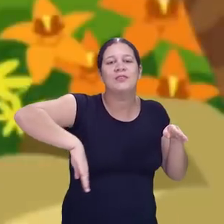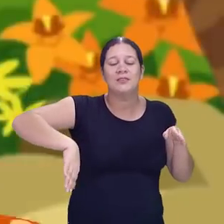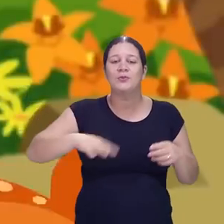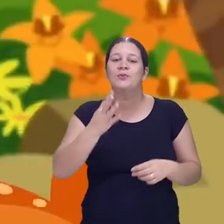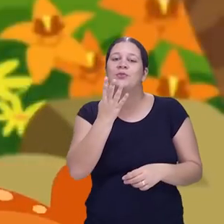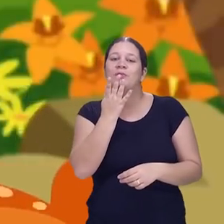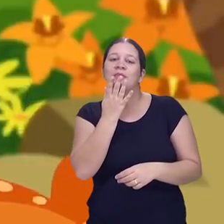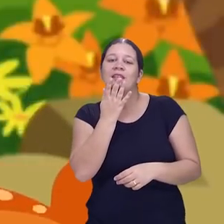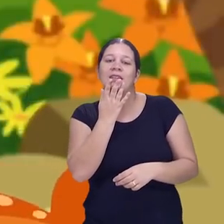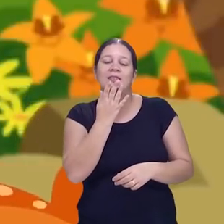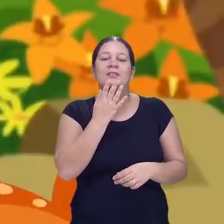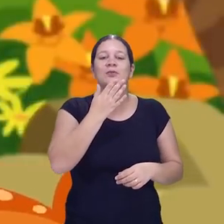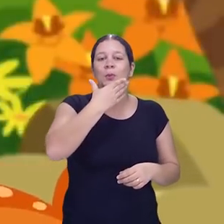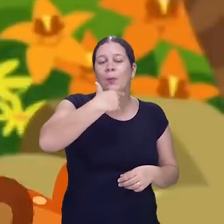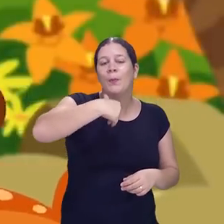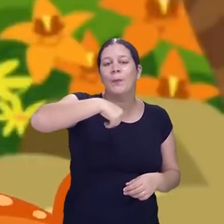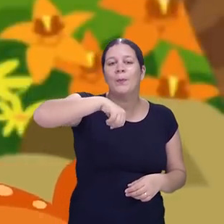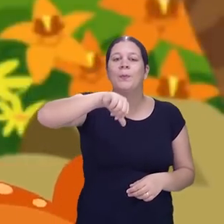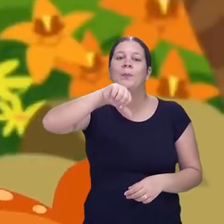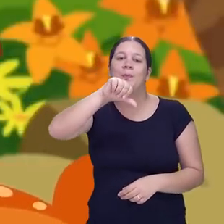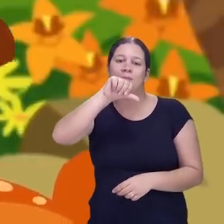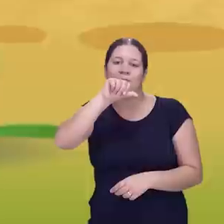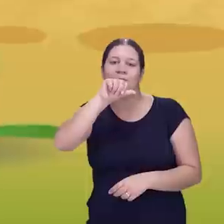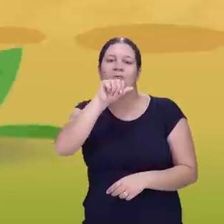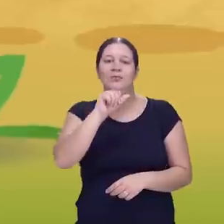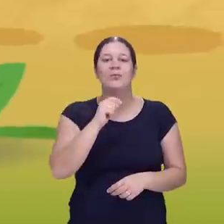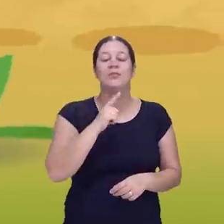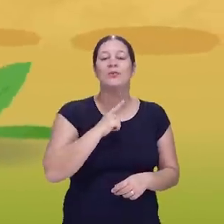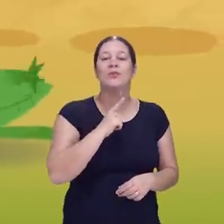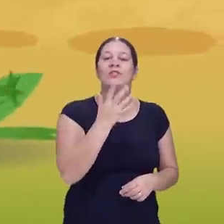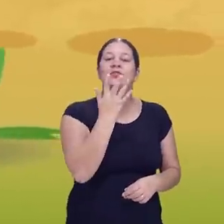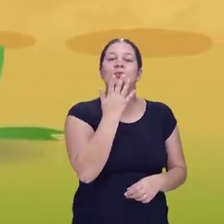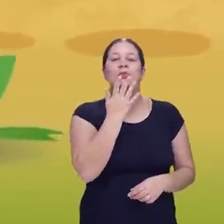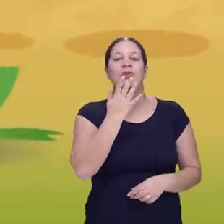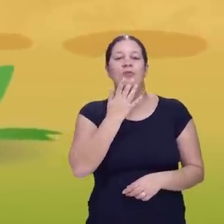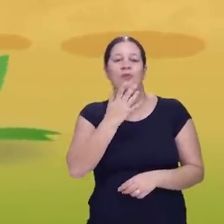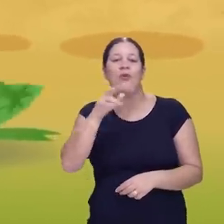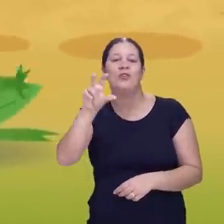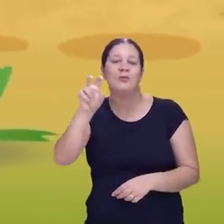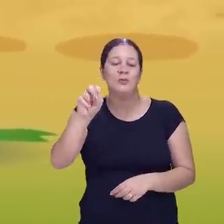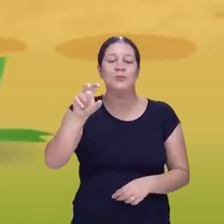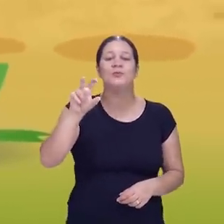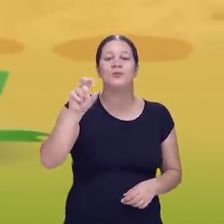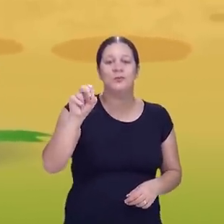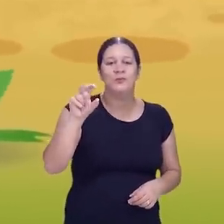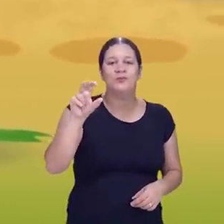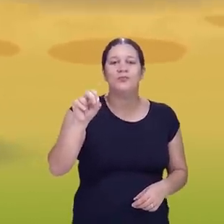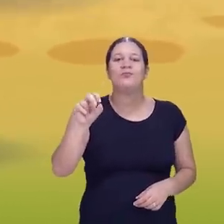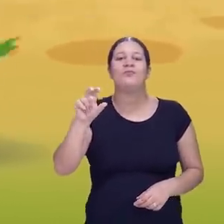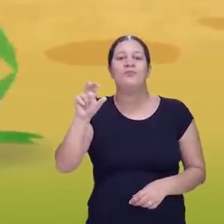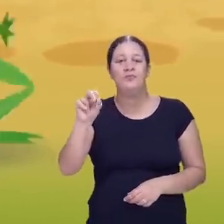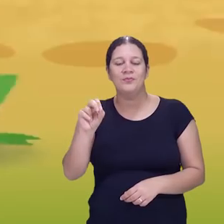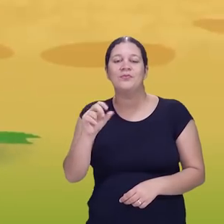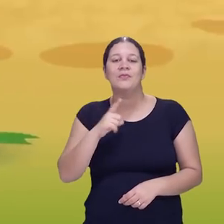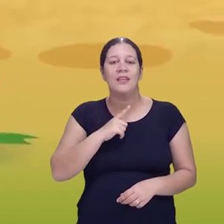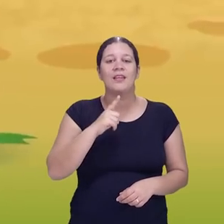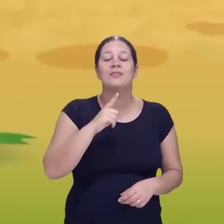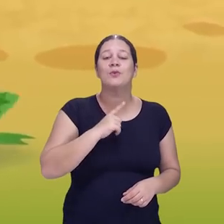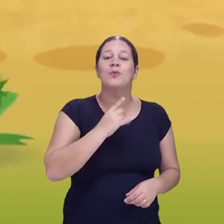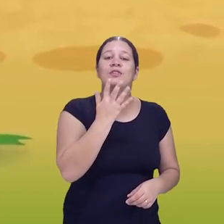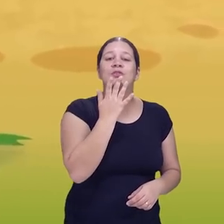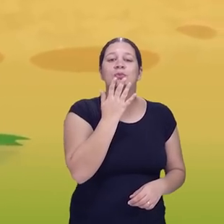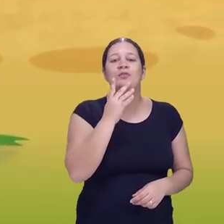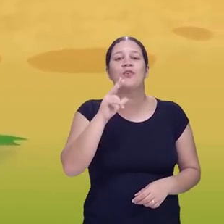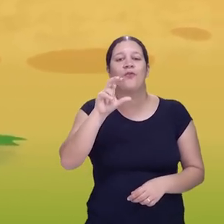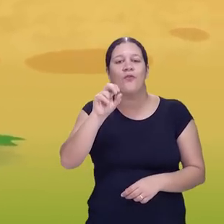Eu tenho as cores dos meus pais. Pais. Que tem as cores dos meus avós. Avós.